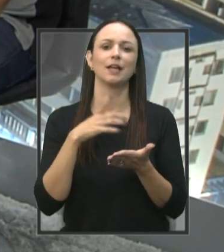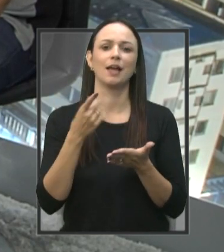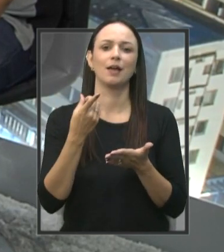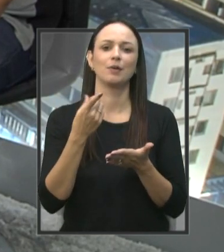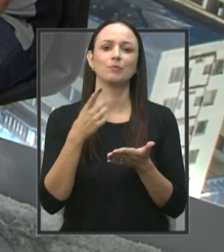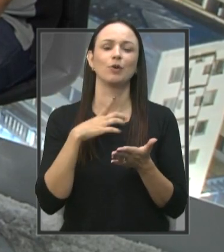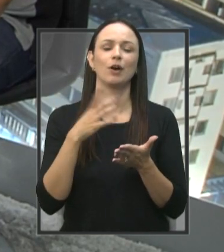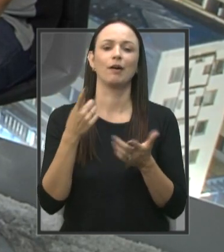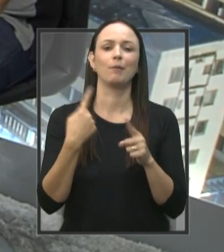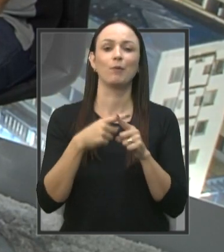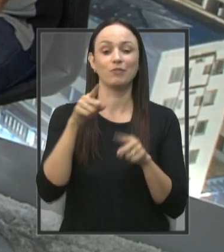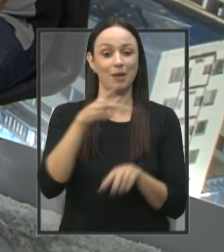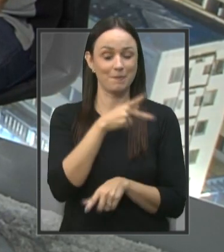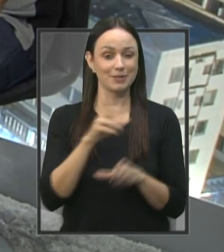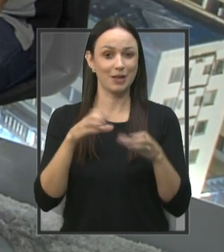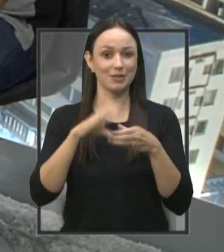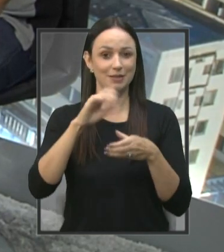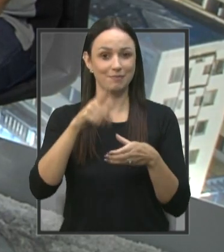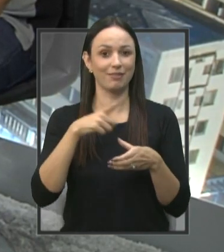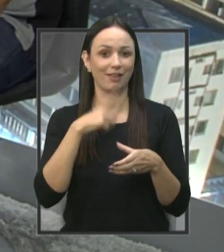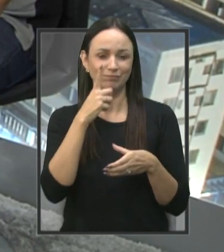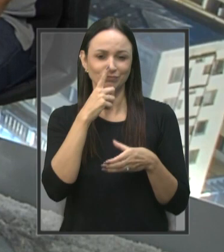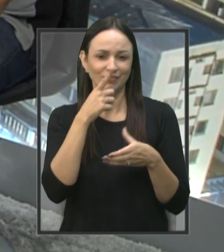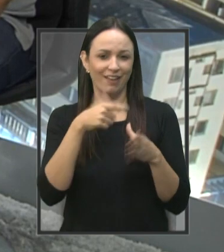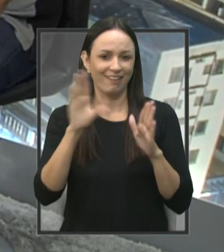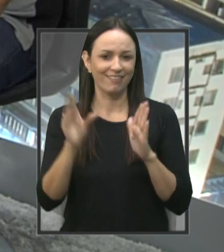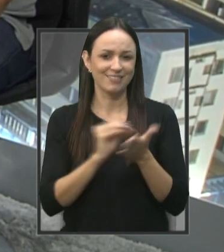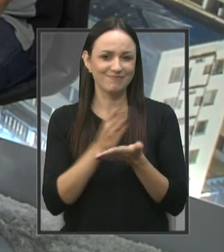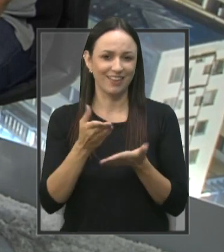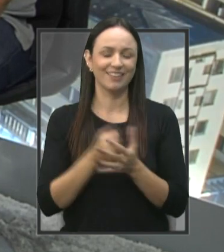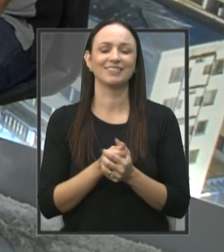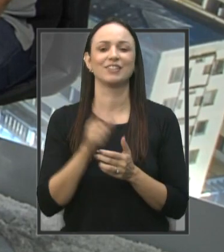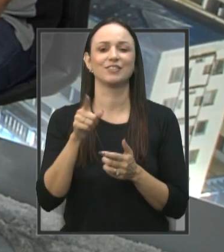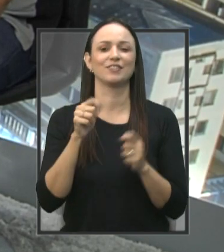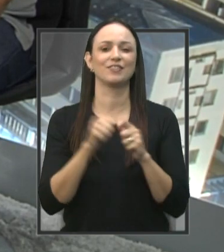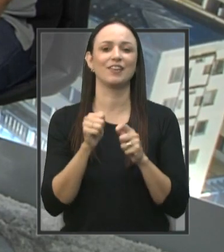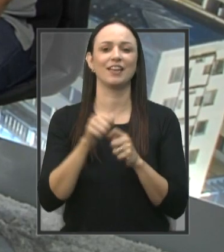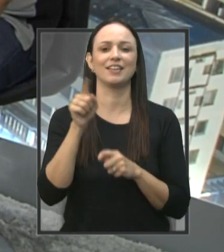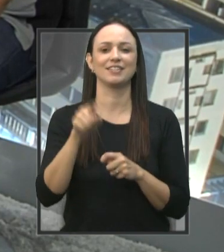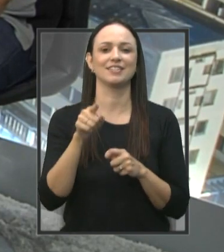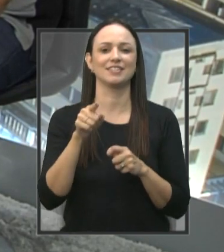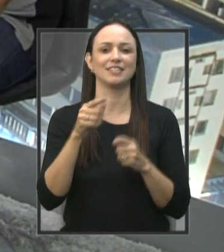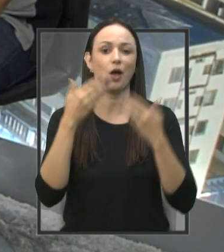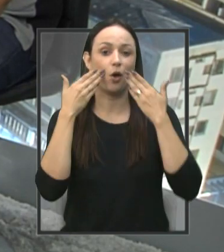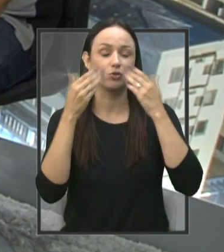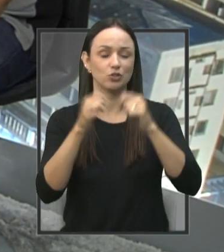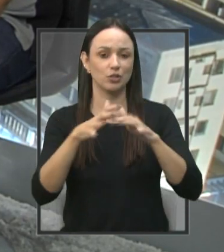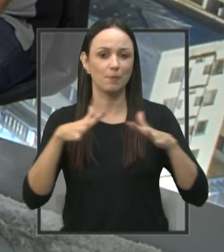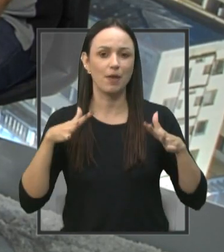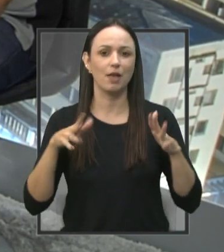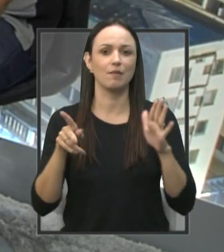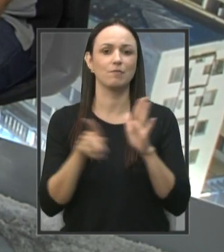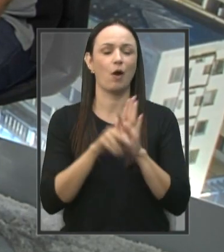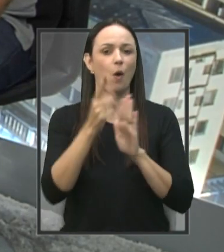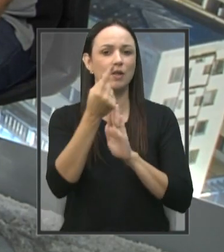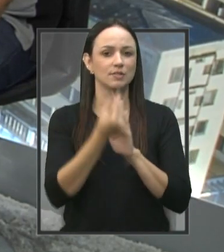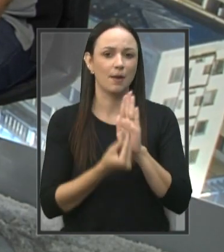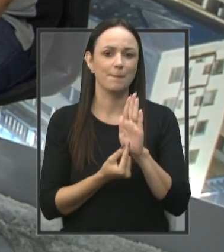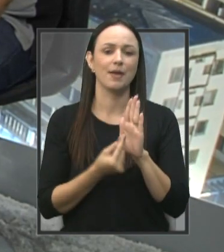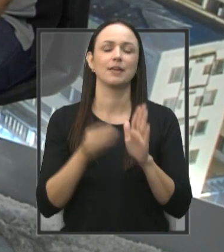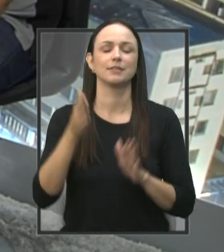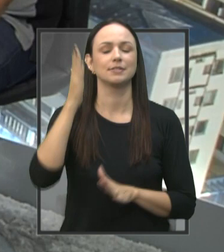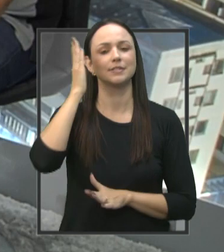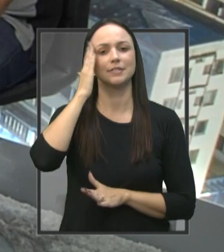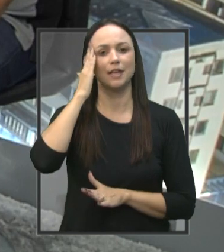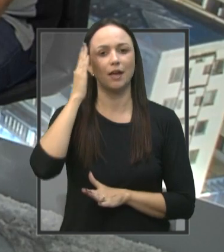com essas emendas, já que o senhor é o presidente da Comissão de Finanças, né? Realizou as audiências públicas relacionadas ao orçamento e